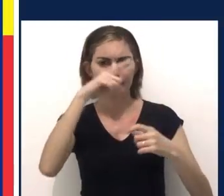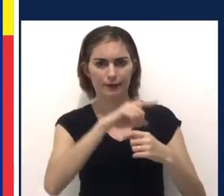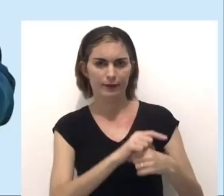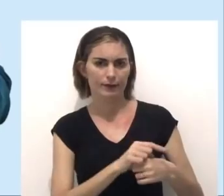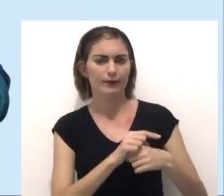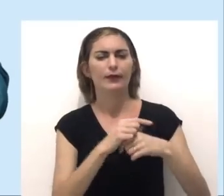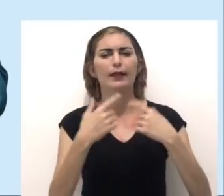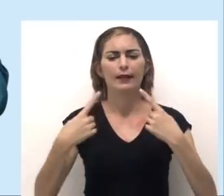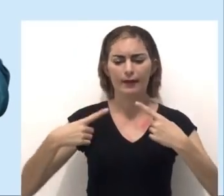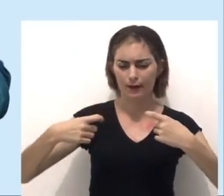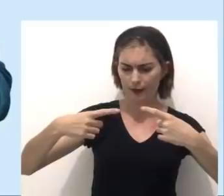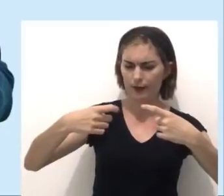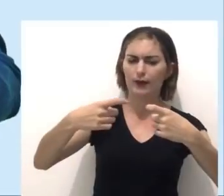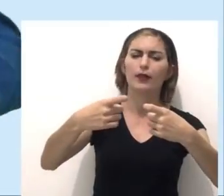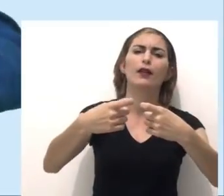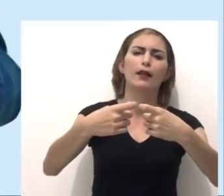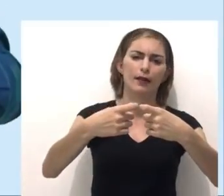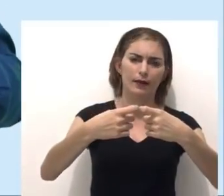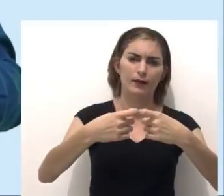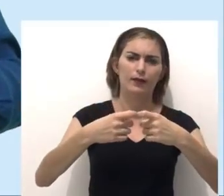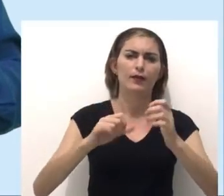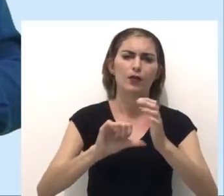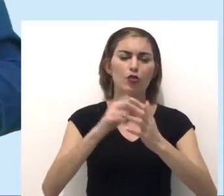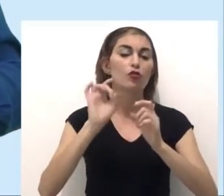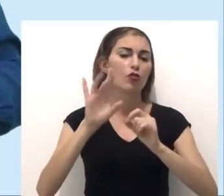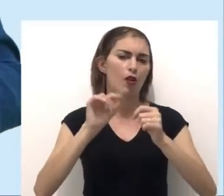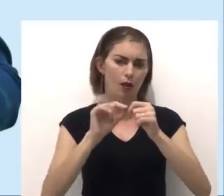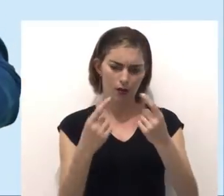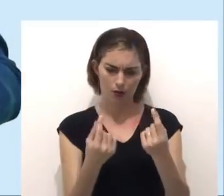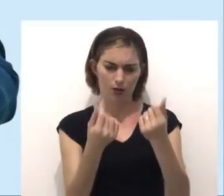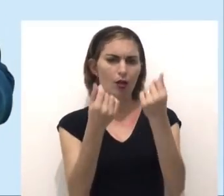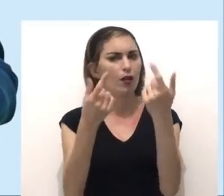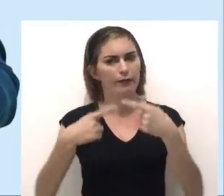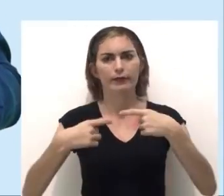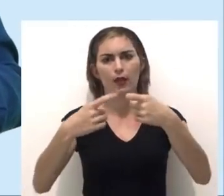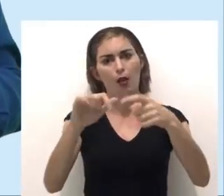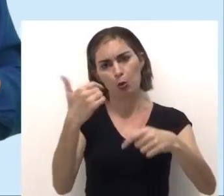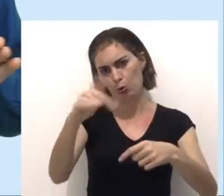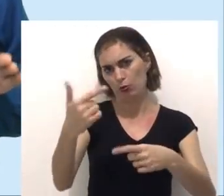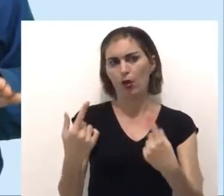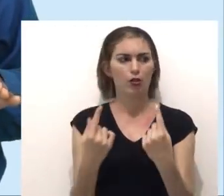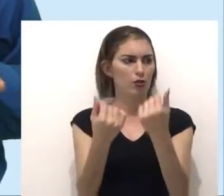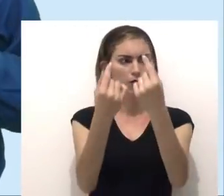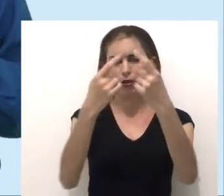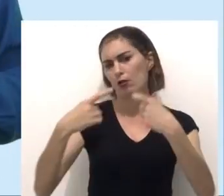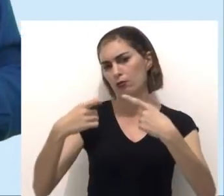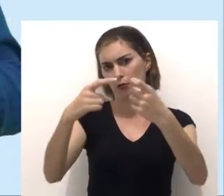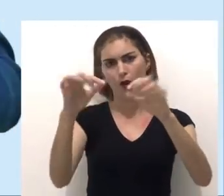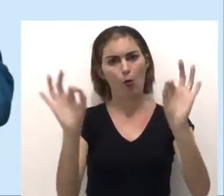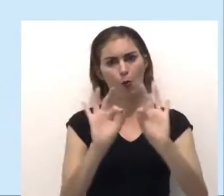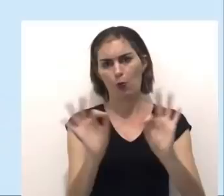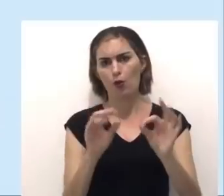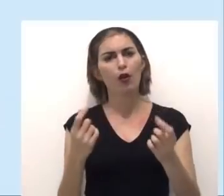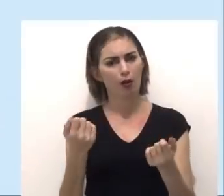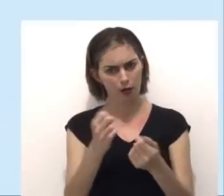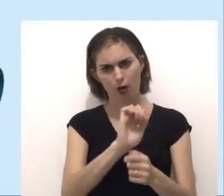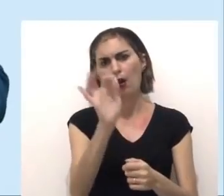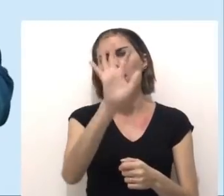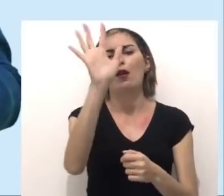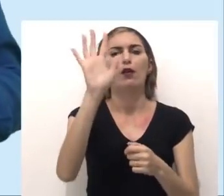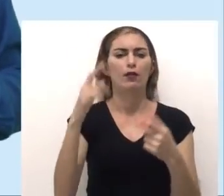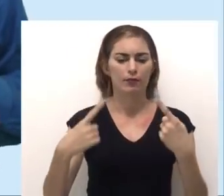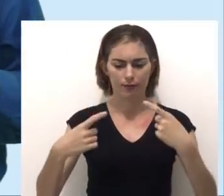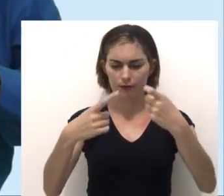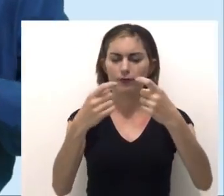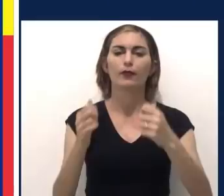dispendiosa. A guerra, primeiro só faz guerra quem tem dinheiro, né? Quem não tem dinheiro não faz guerra, porque guerra